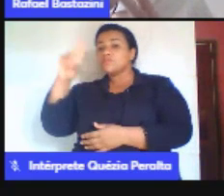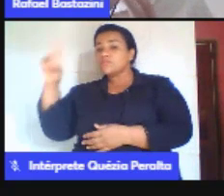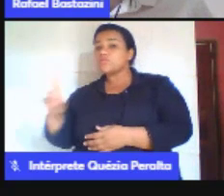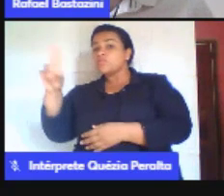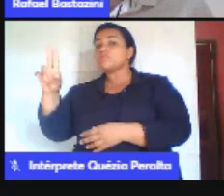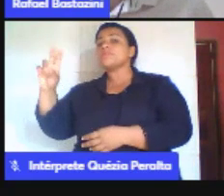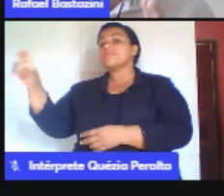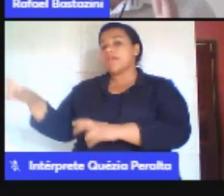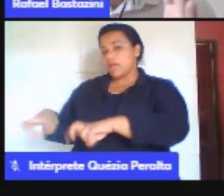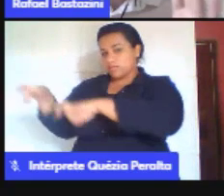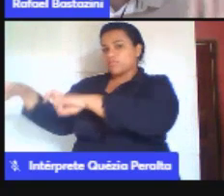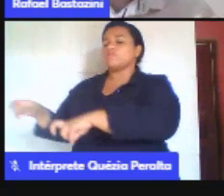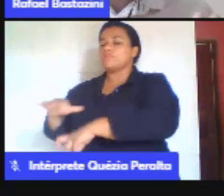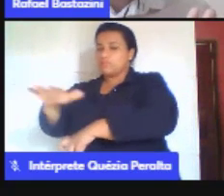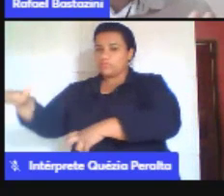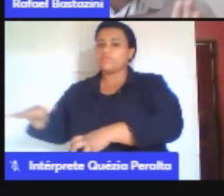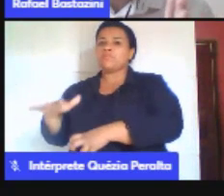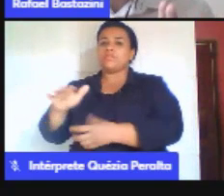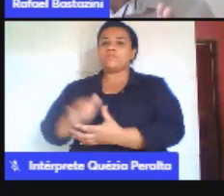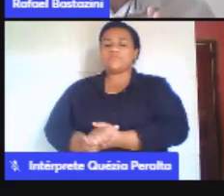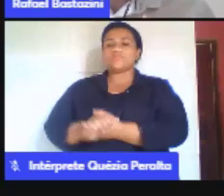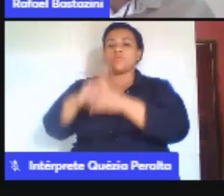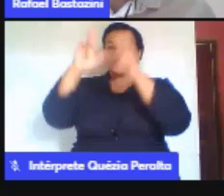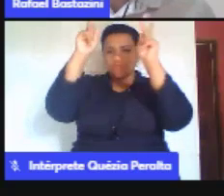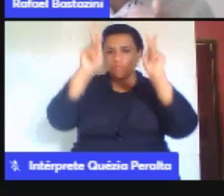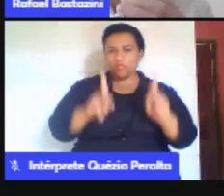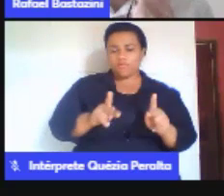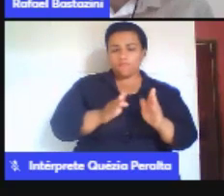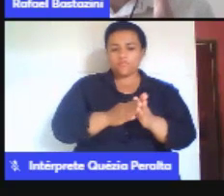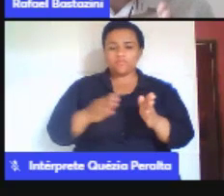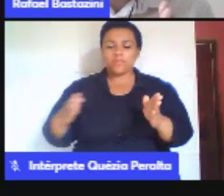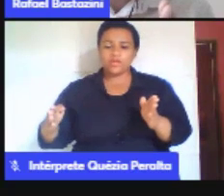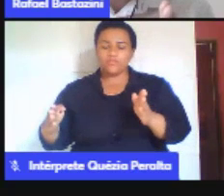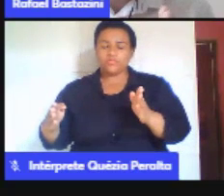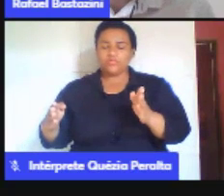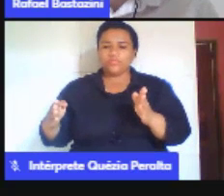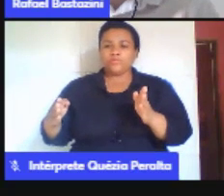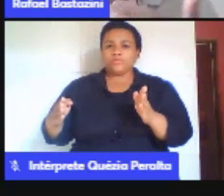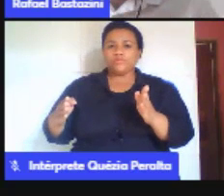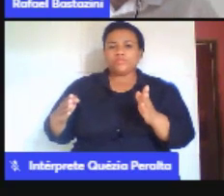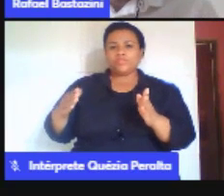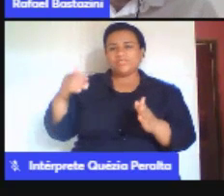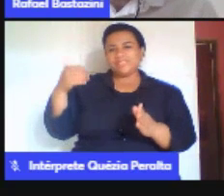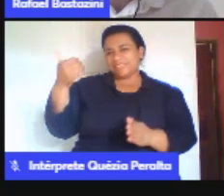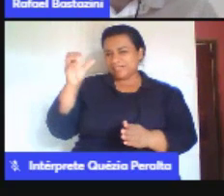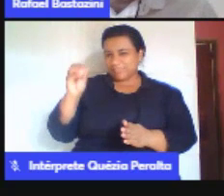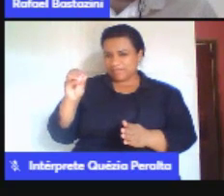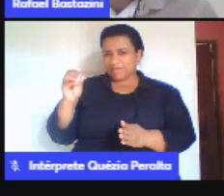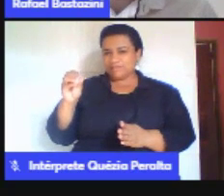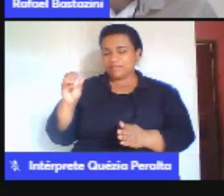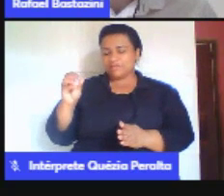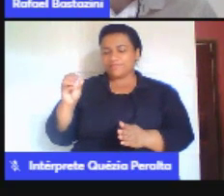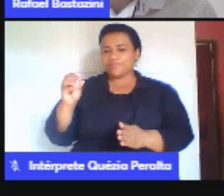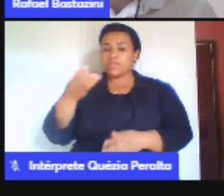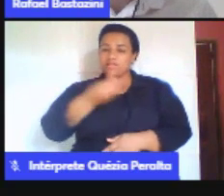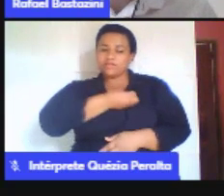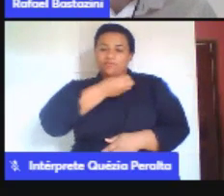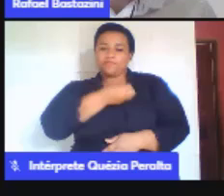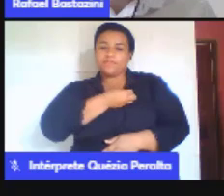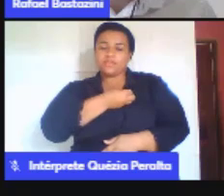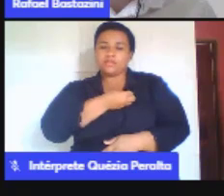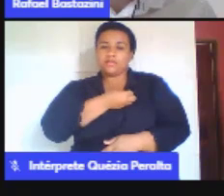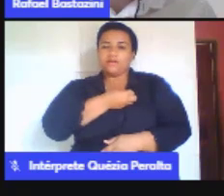a população na década de 60 e 70, em sua maioria, vivia no campo e vivia das atividades